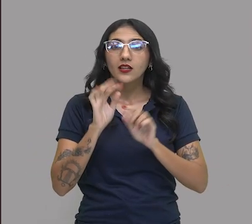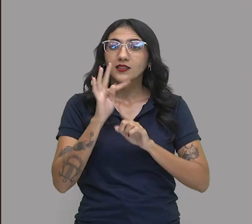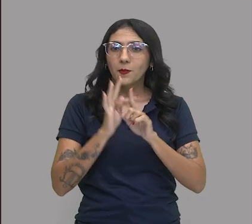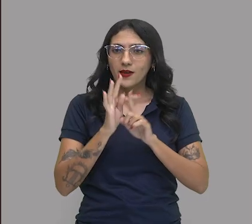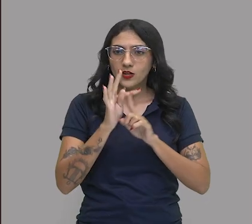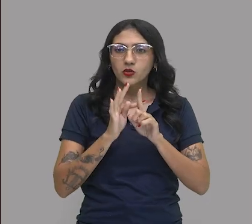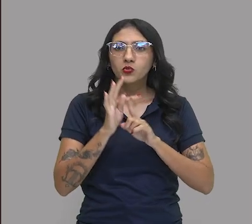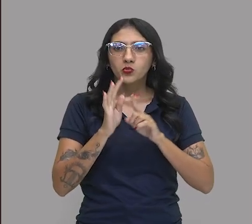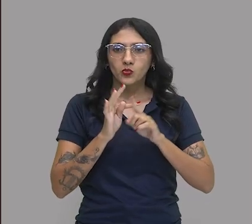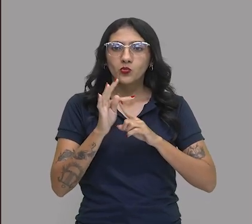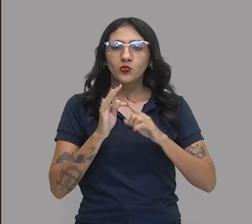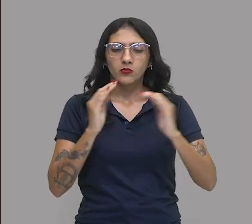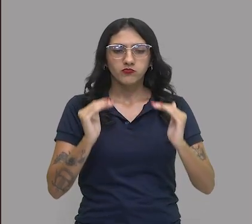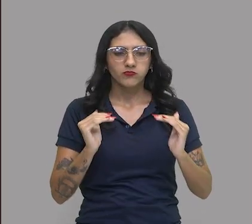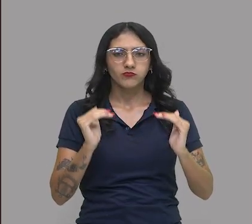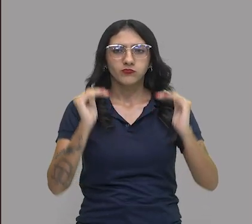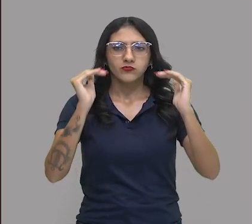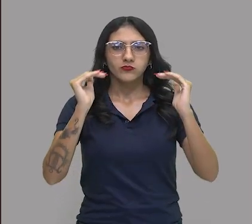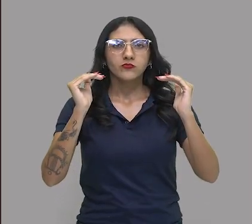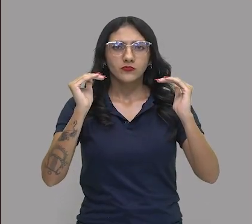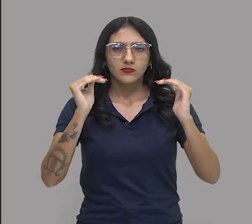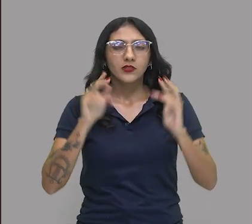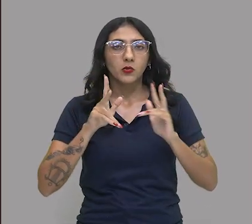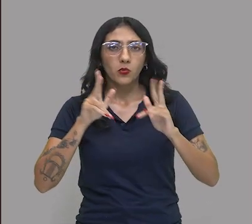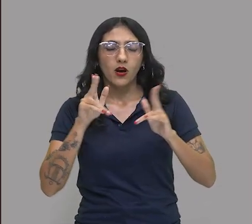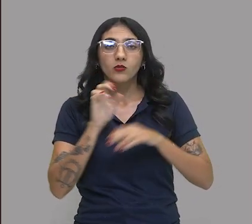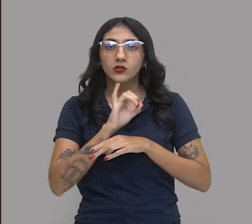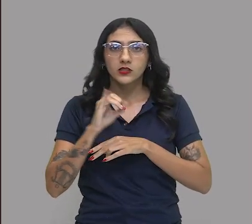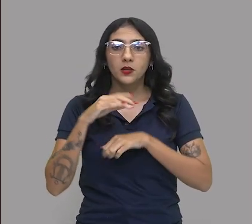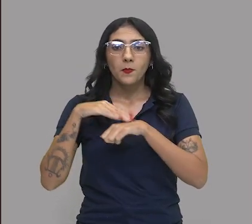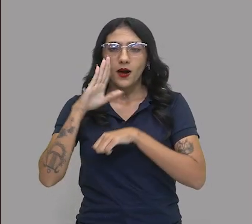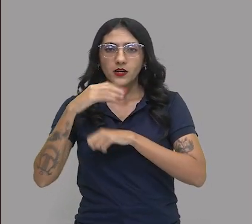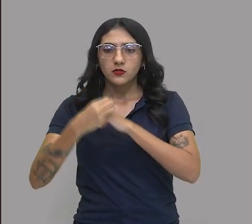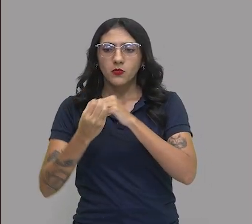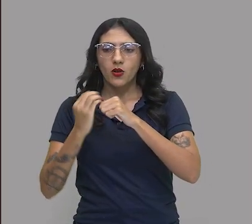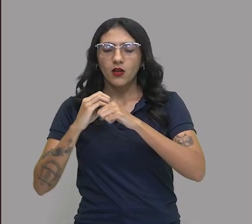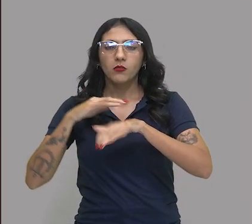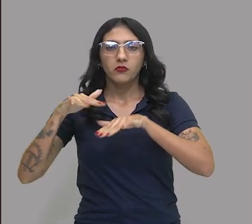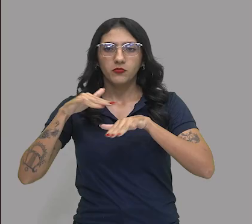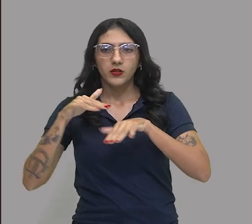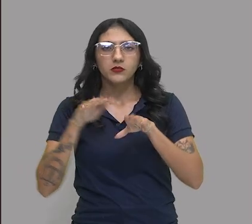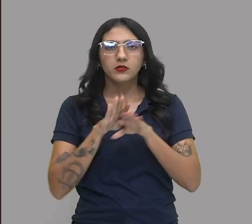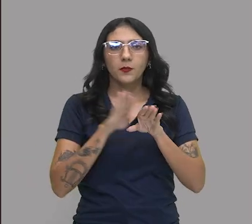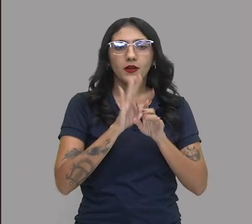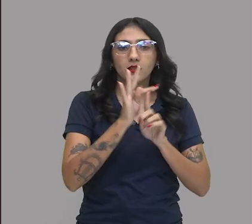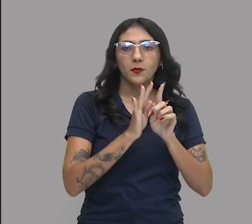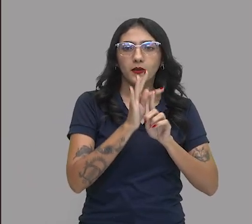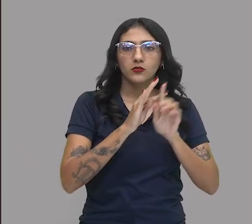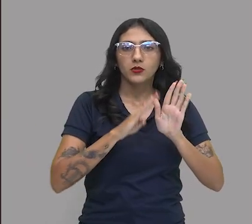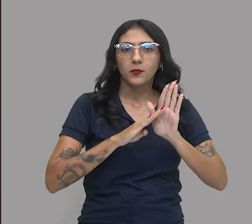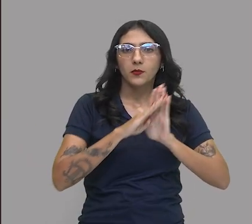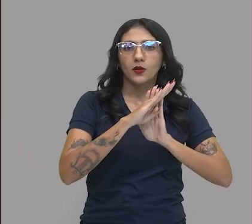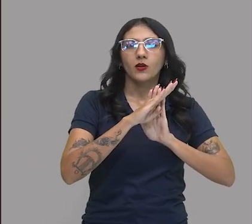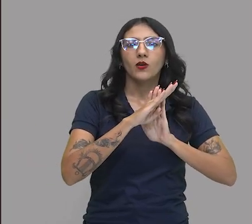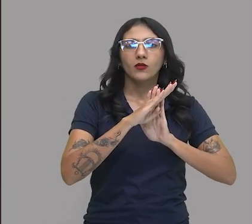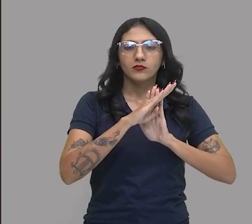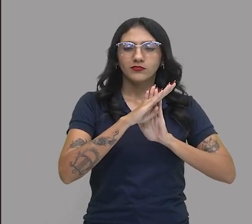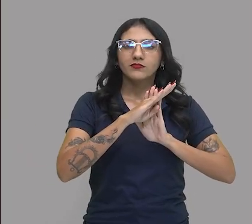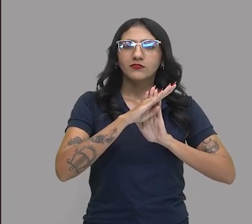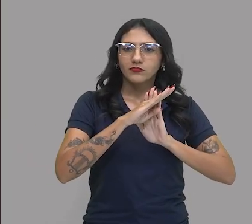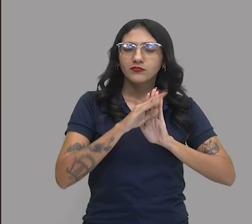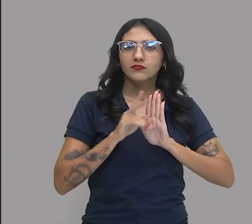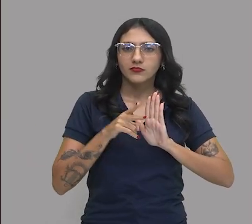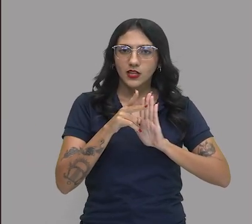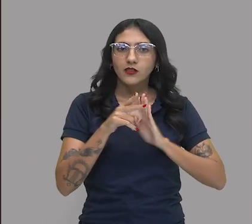temperatura. Uma coisa está ligada à outra. Quanto mais agitadas, mais temperatura. Quanto mais temperatura,